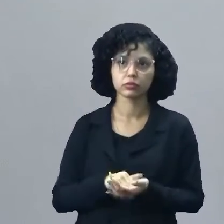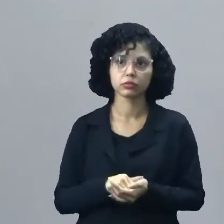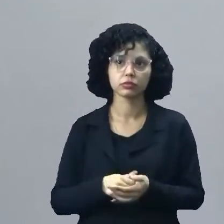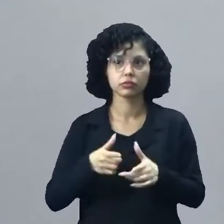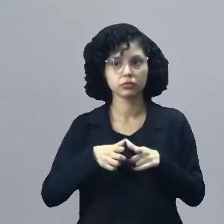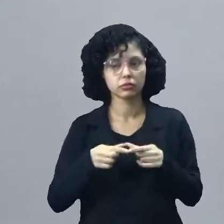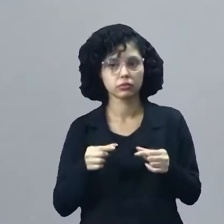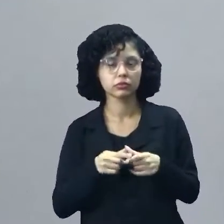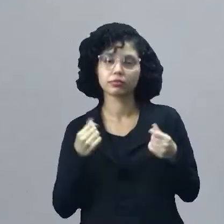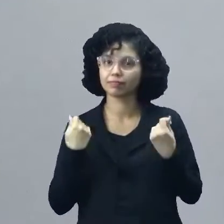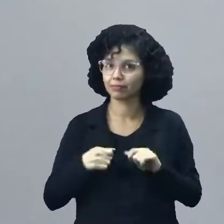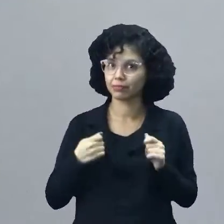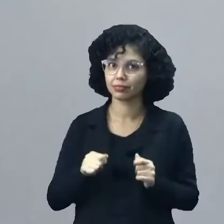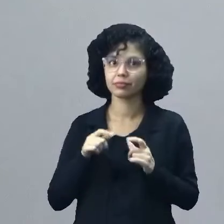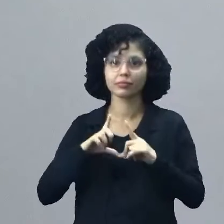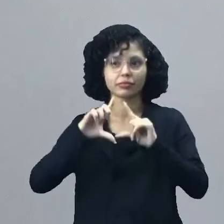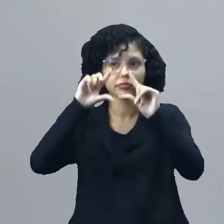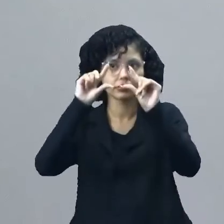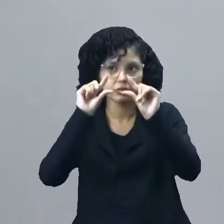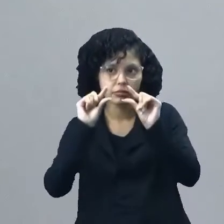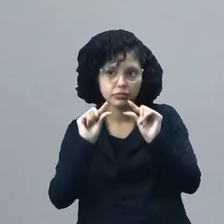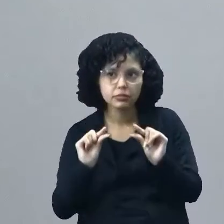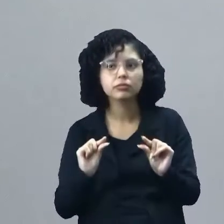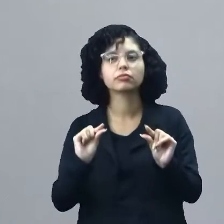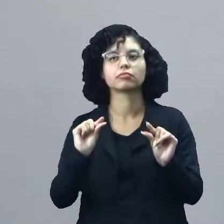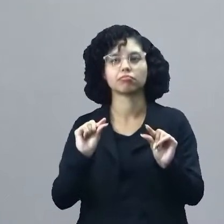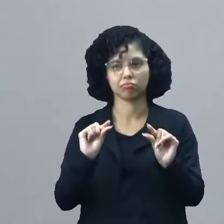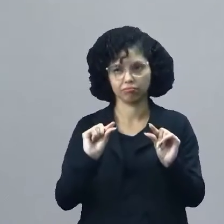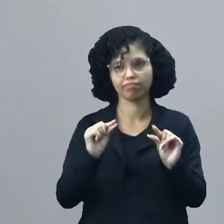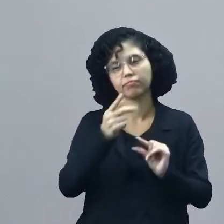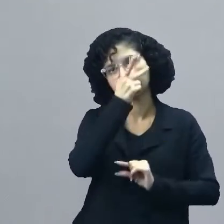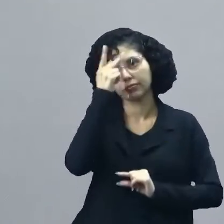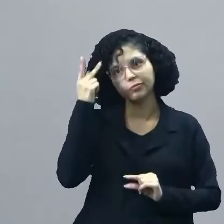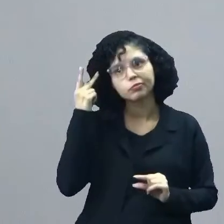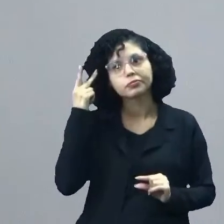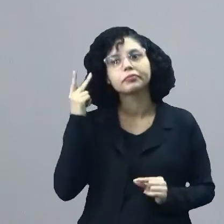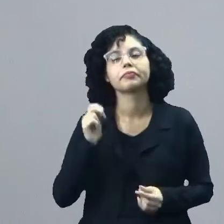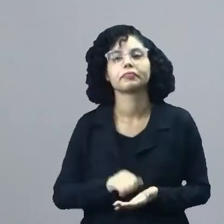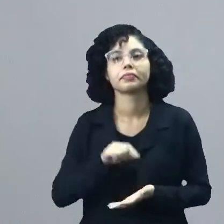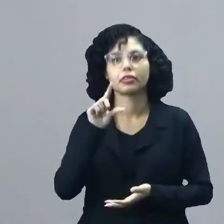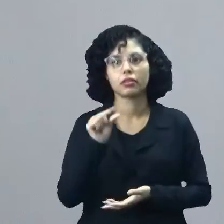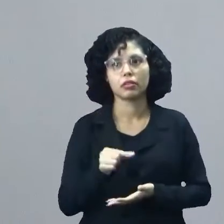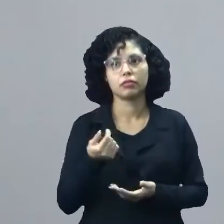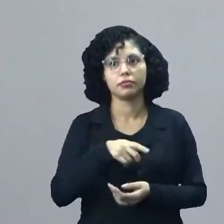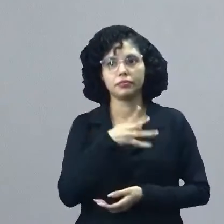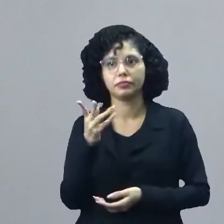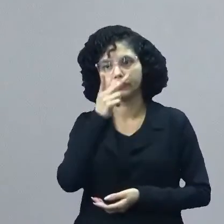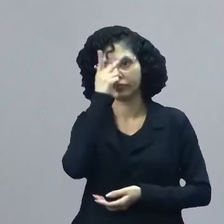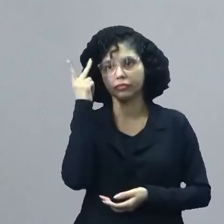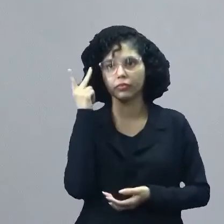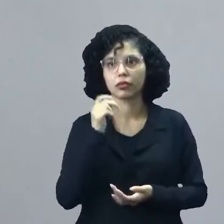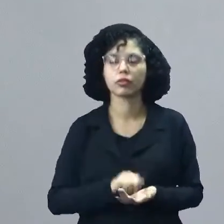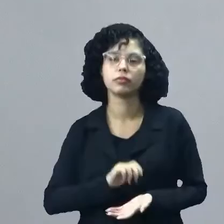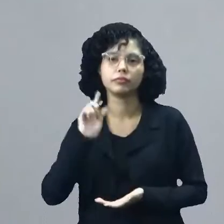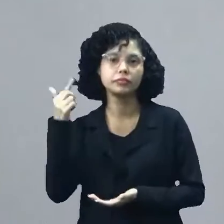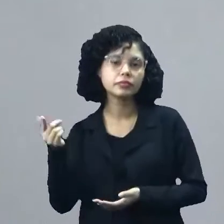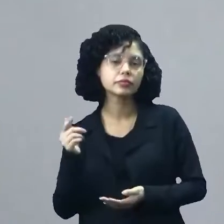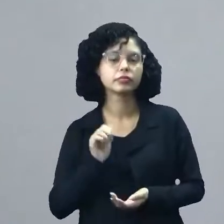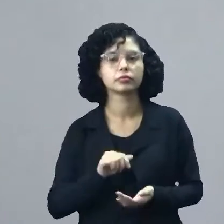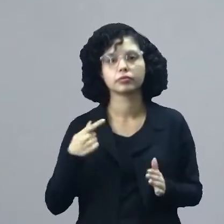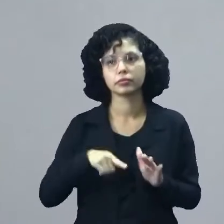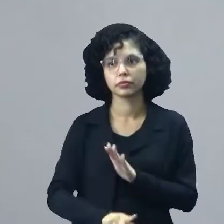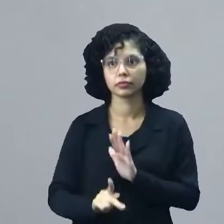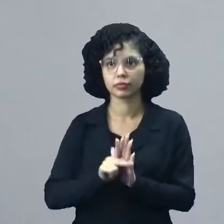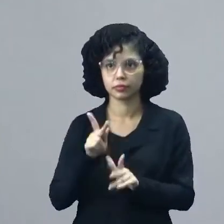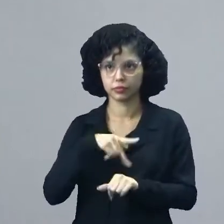o Japão precisava aliviar aí o seu índice demográfico, precisava diminuir a quantidade de pessoas aí dentro do